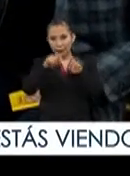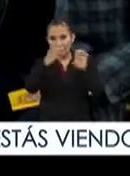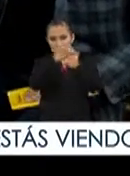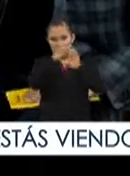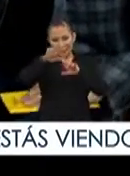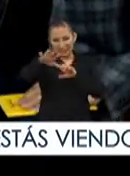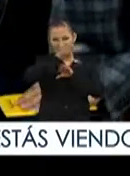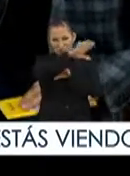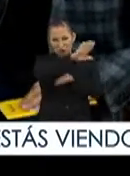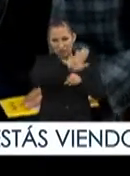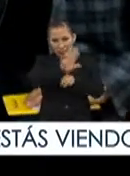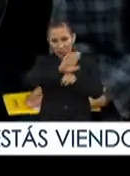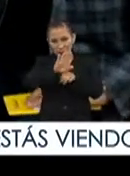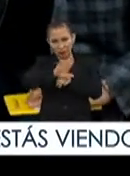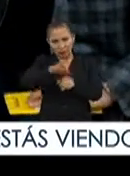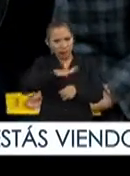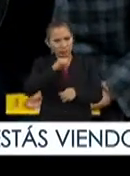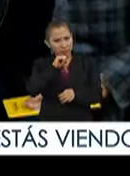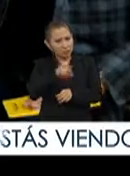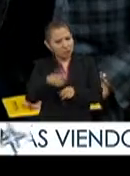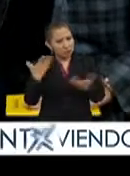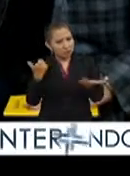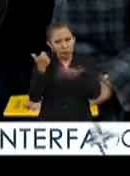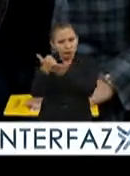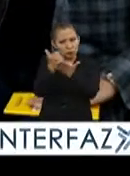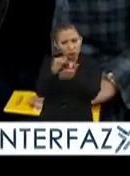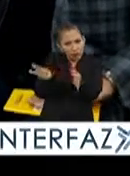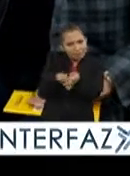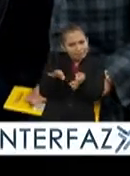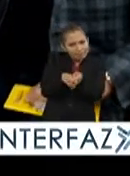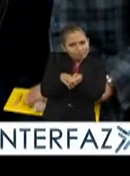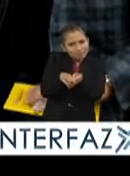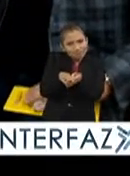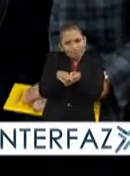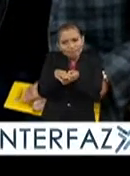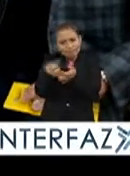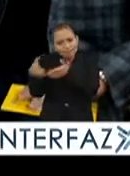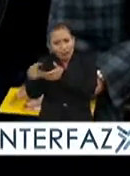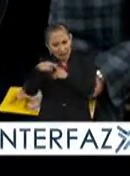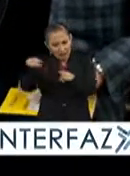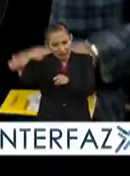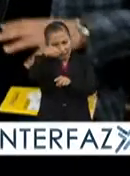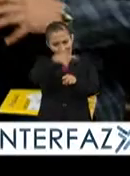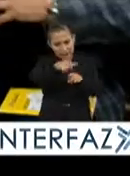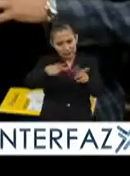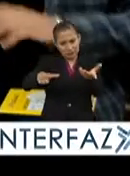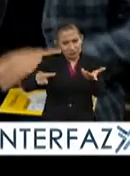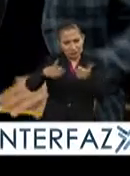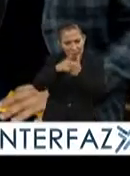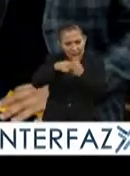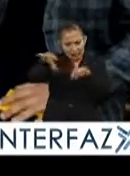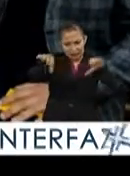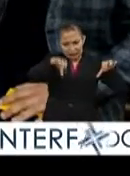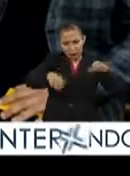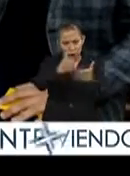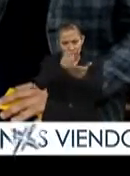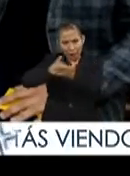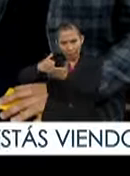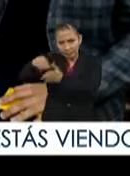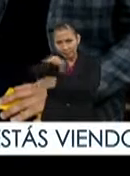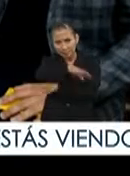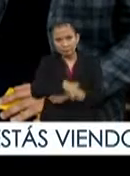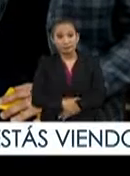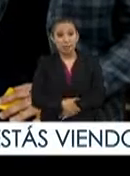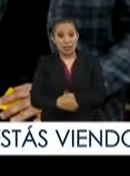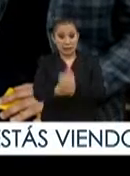del país, de Brasil, ¿también existe esa colaboración cercana entre los distintos estados del país?